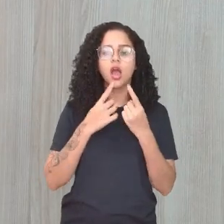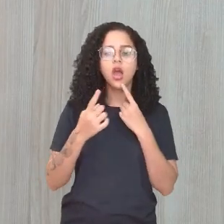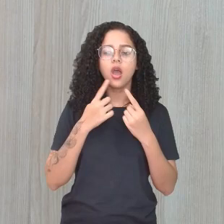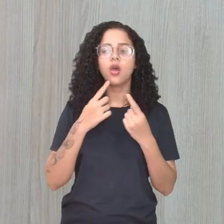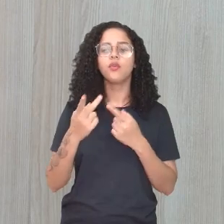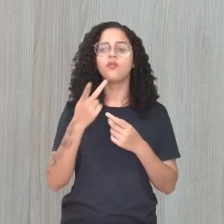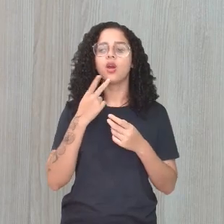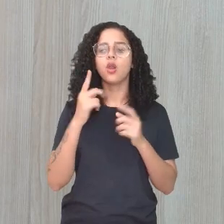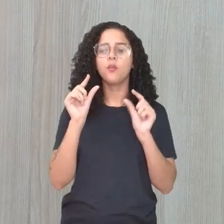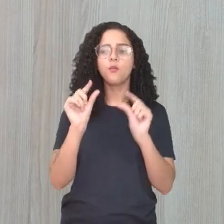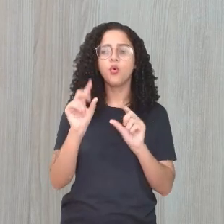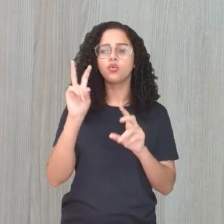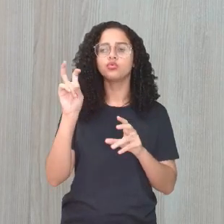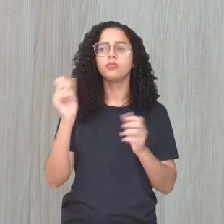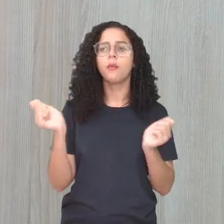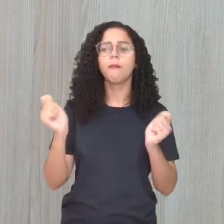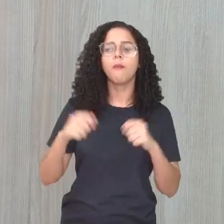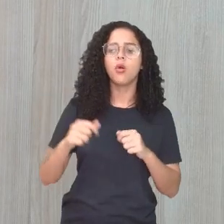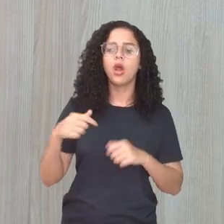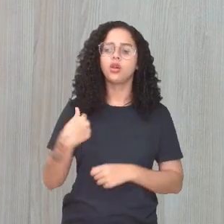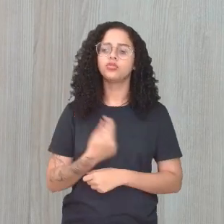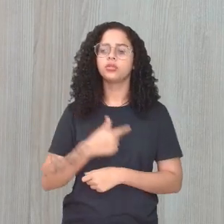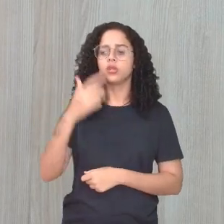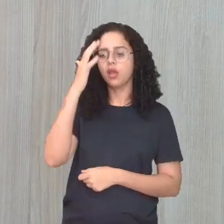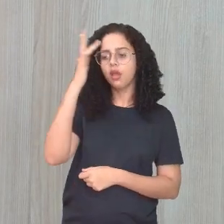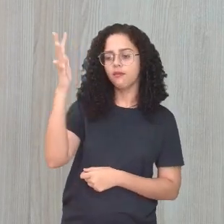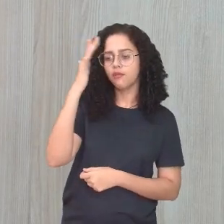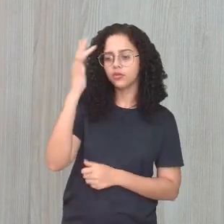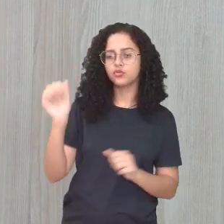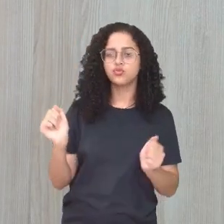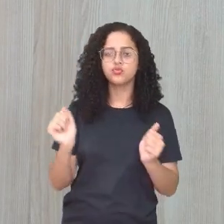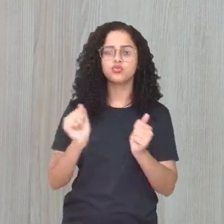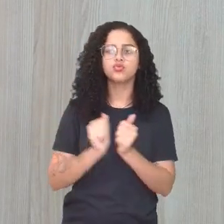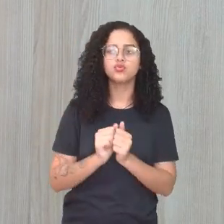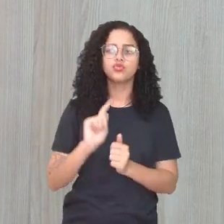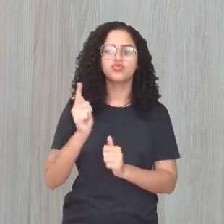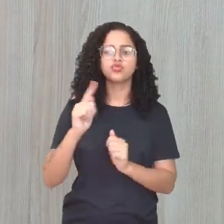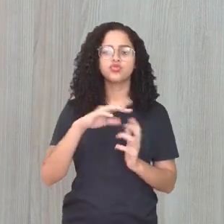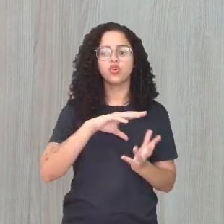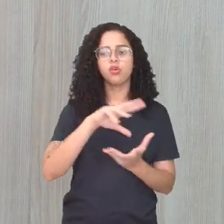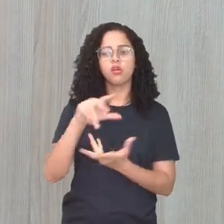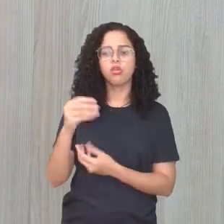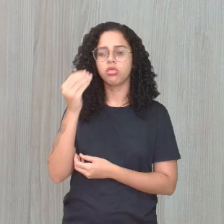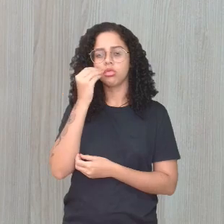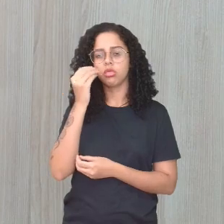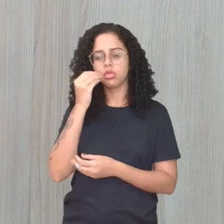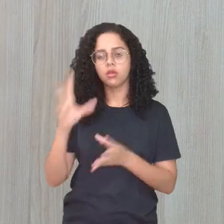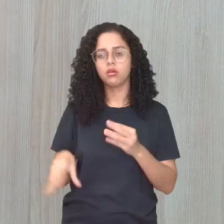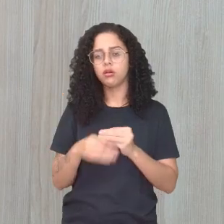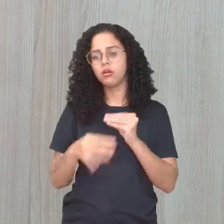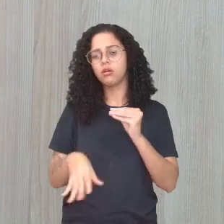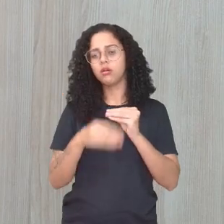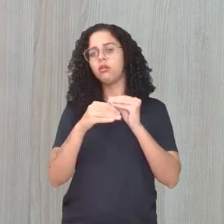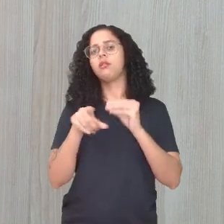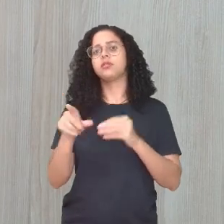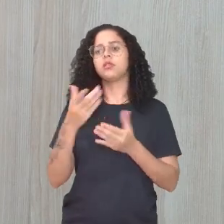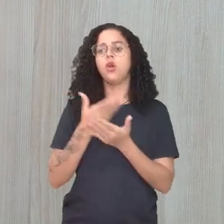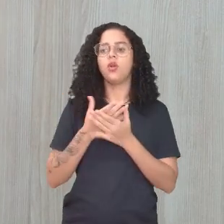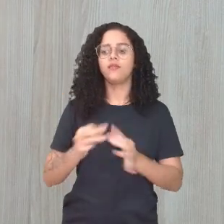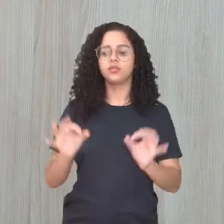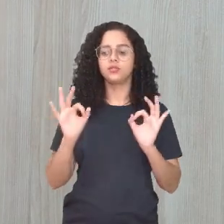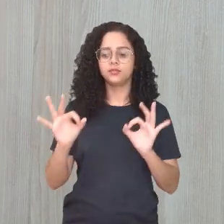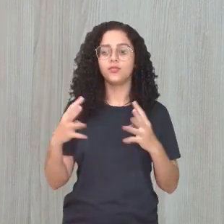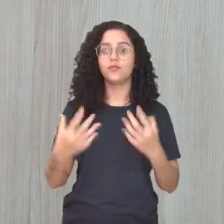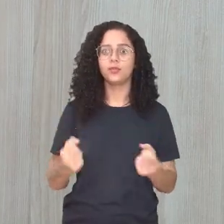um pouco aí da possibilidade da gente refletir junto com a geografia, tá? Tentar contribuir o máximo, essa aula vai ser massa, vamos